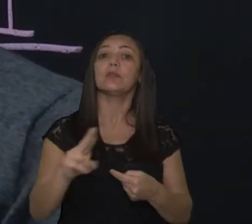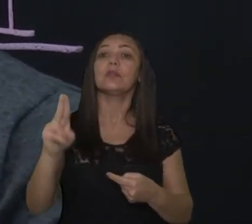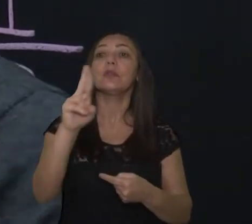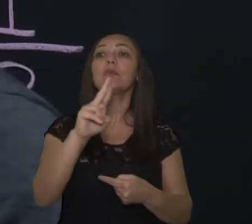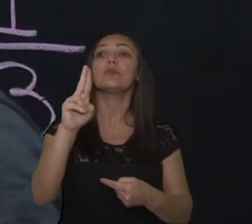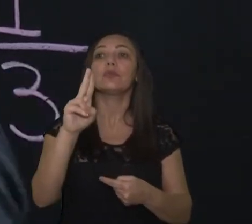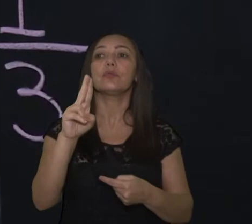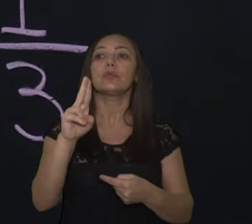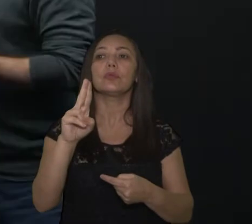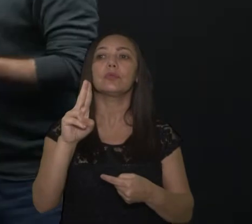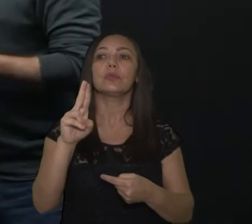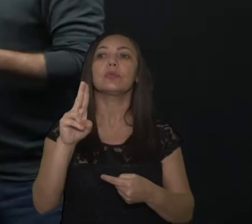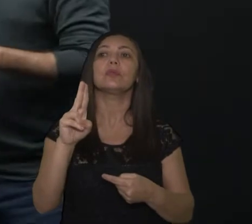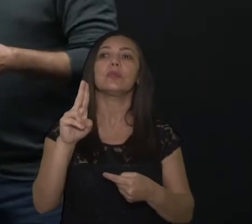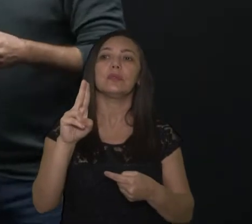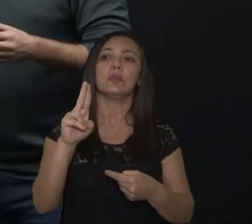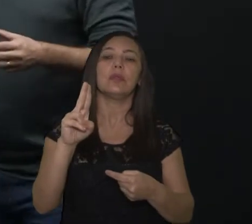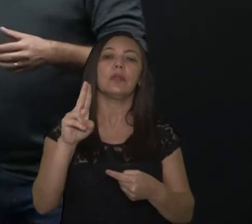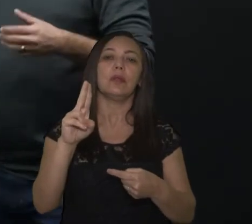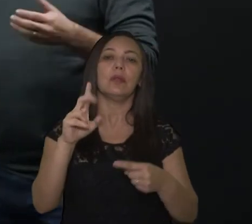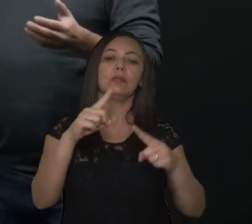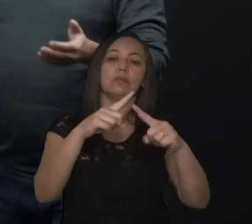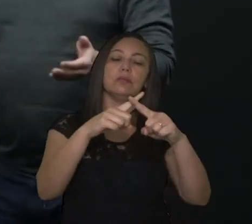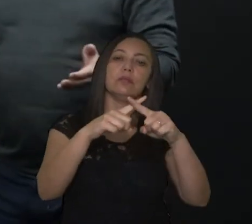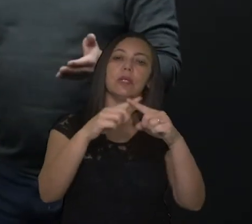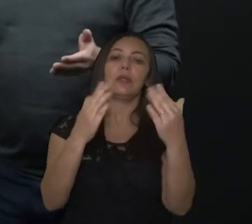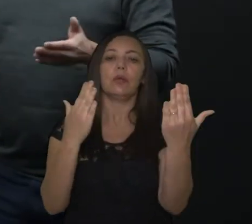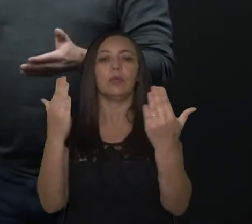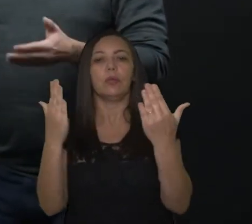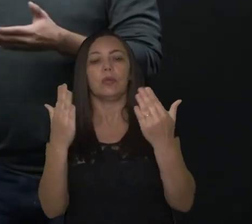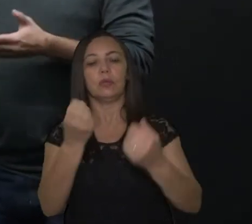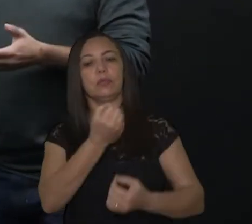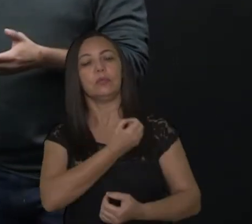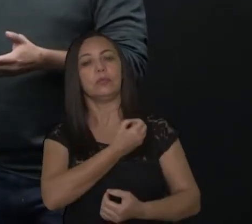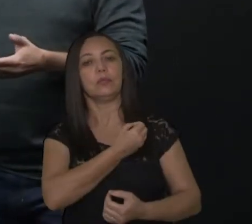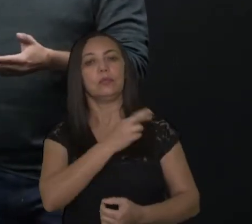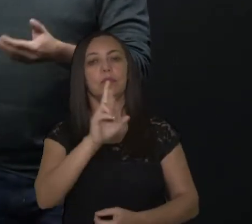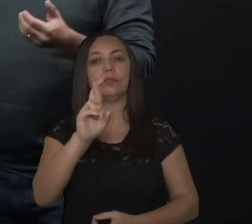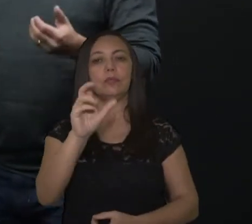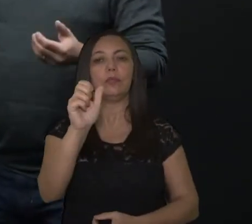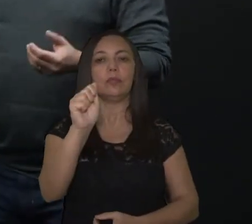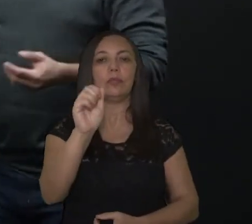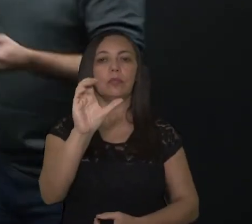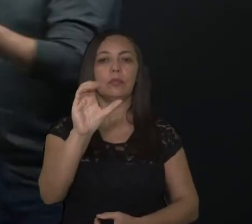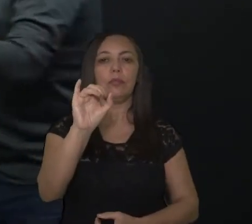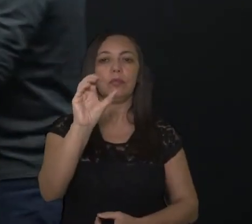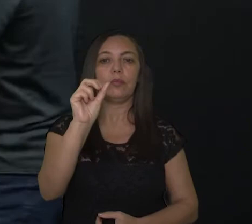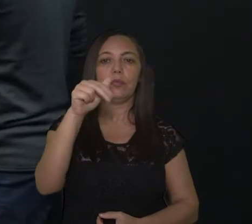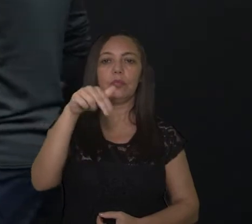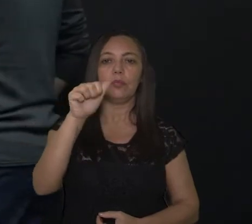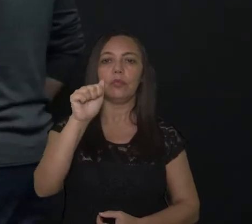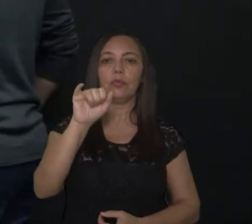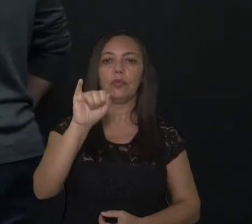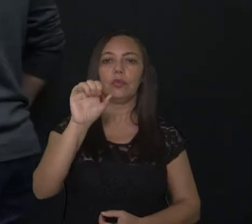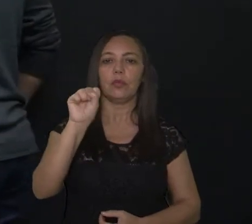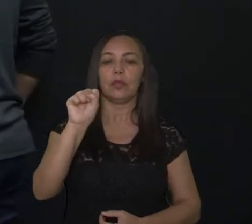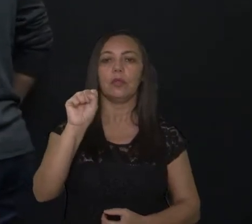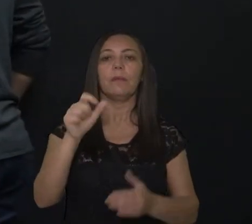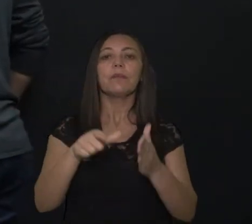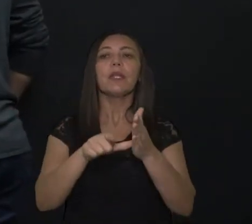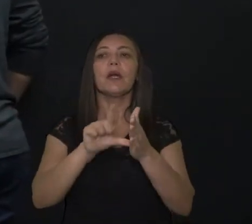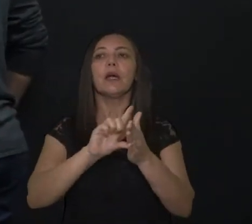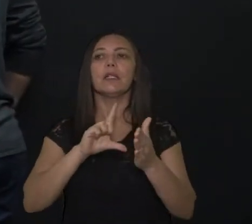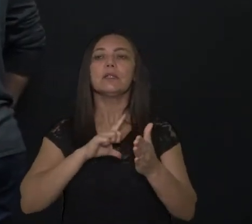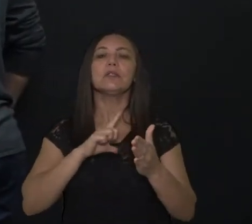da utilização do MMC para a comparação entre números racionais, pois você tinha